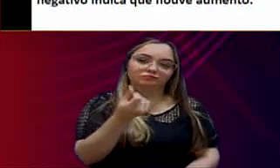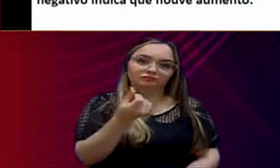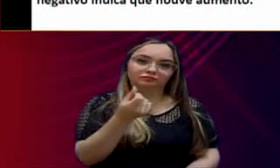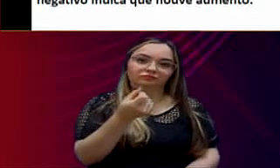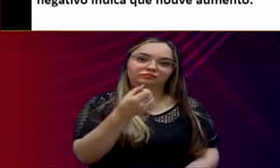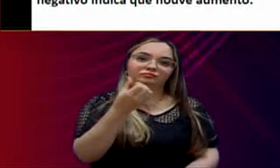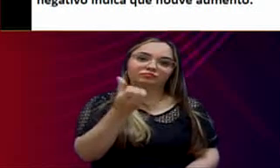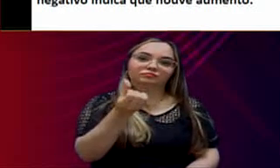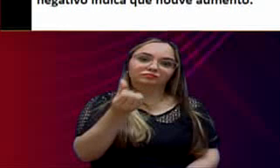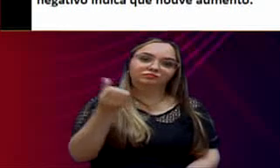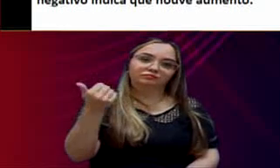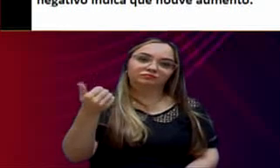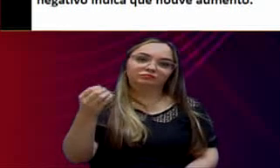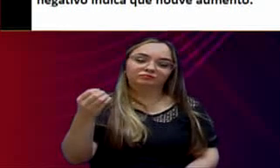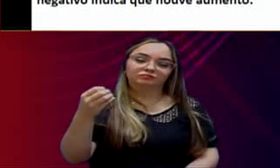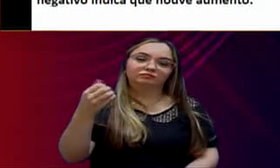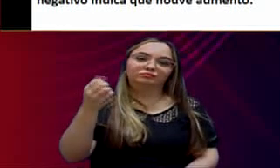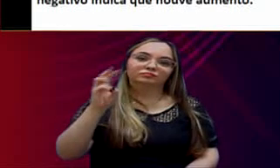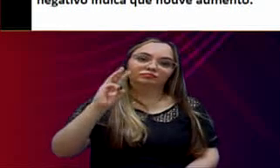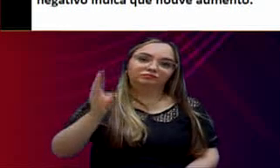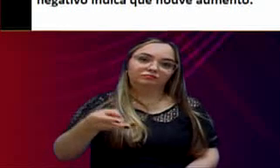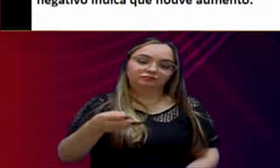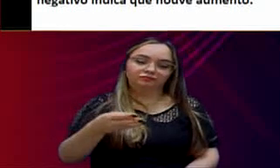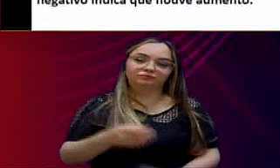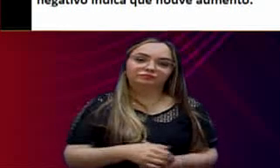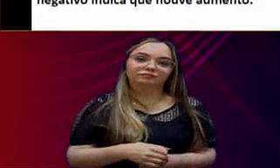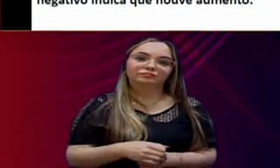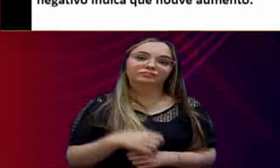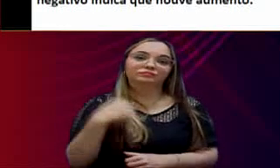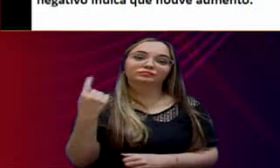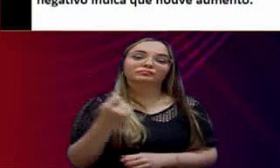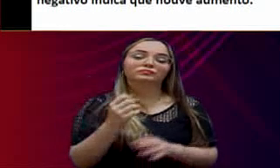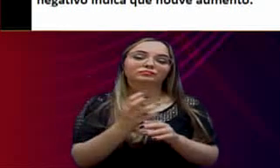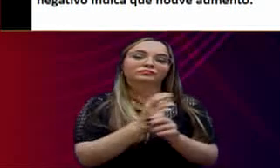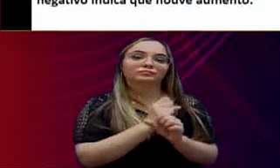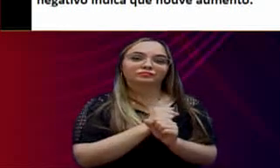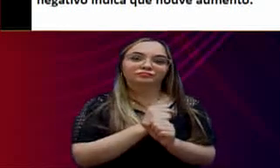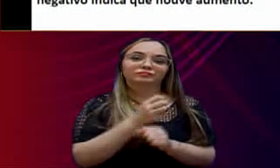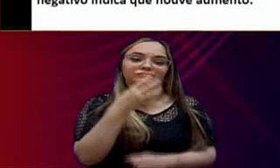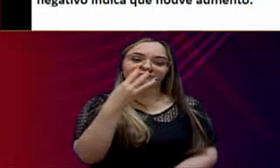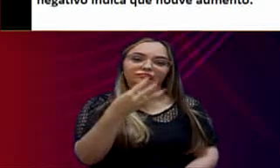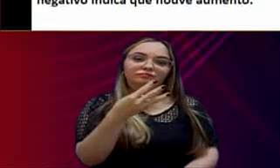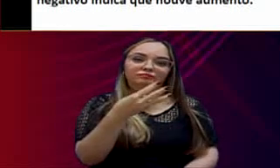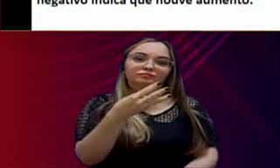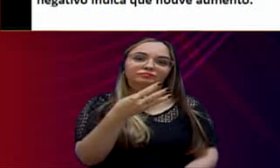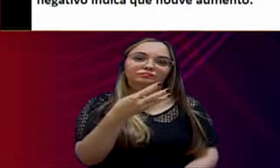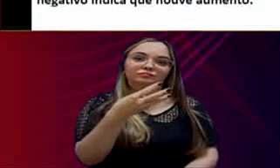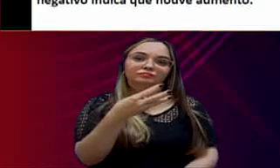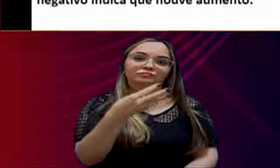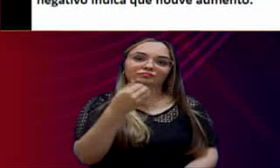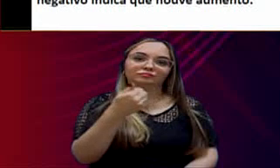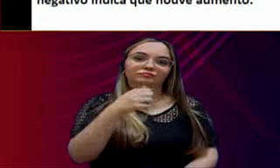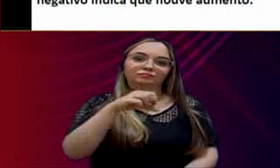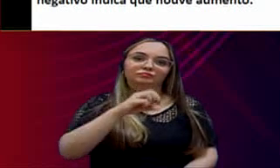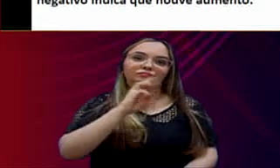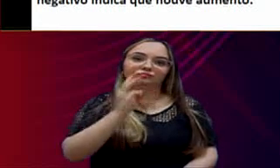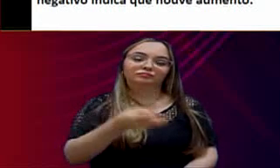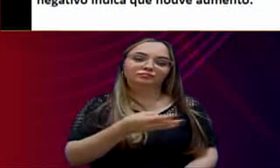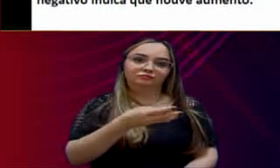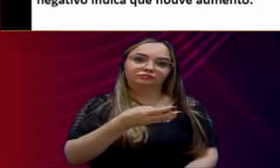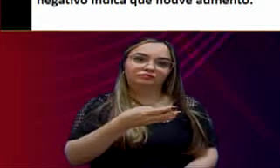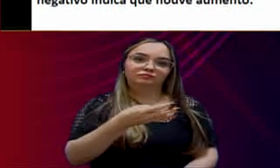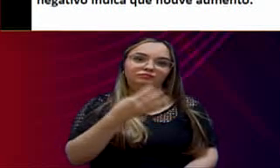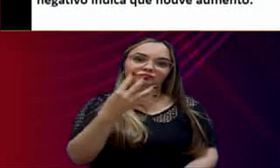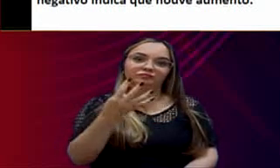610 milhões 621 a dívida consolidada líquida 319 milhões